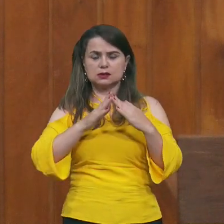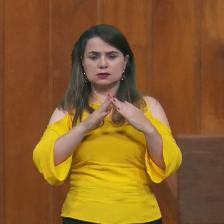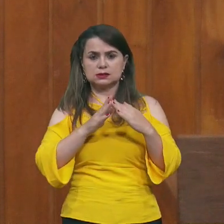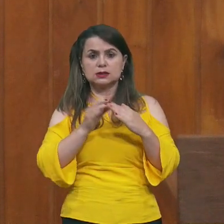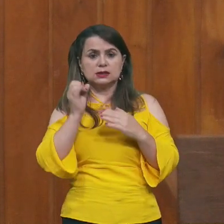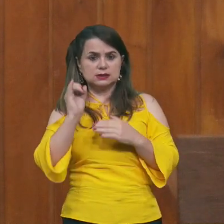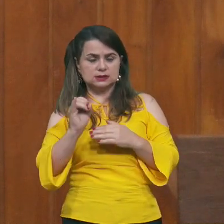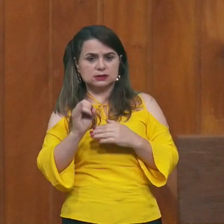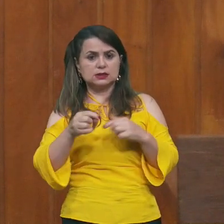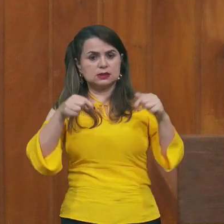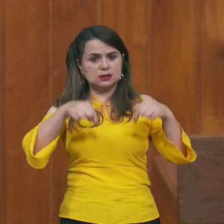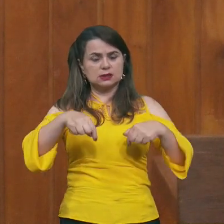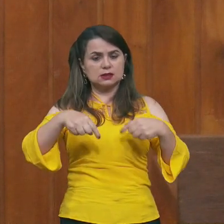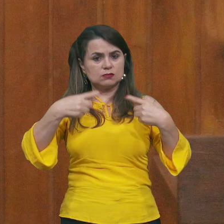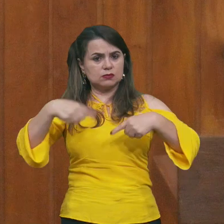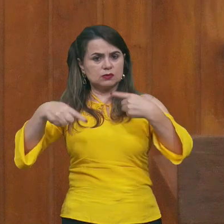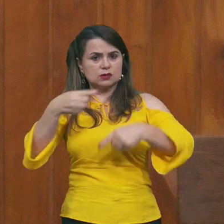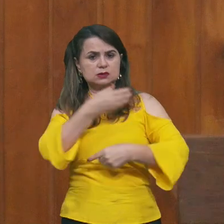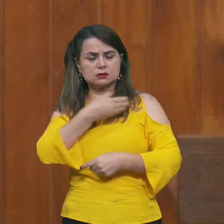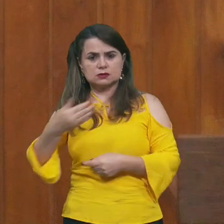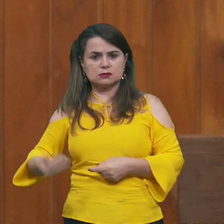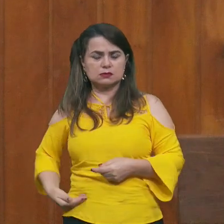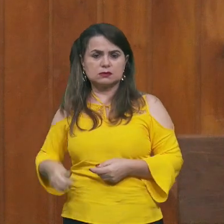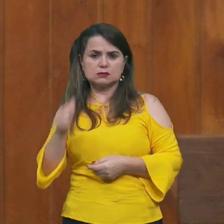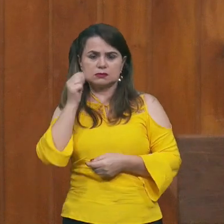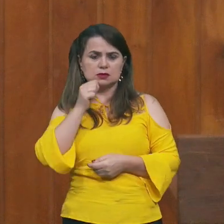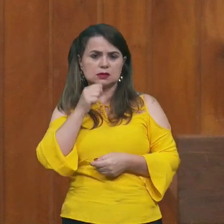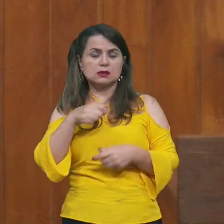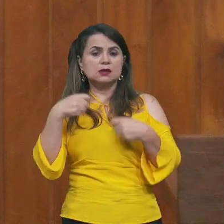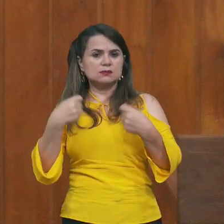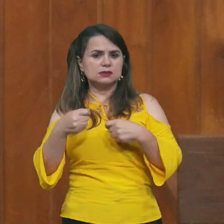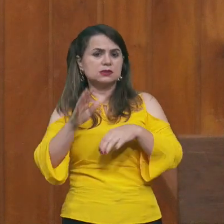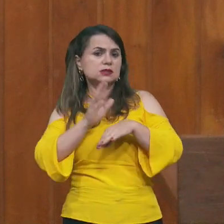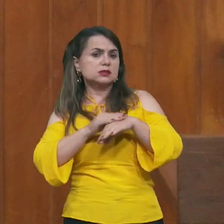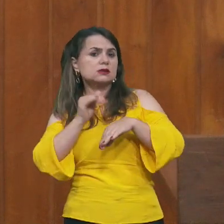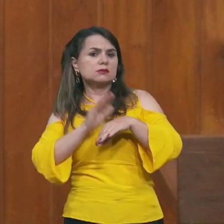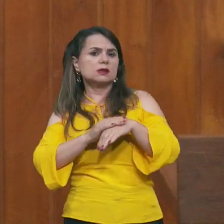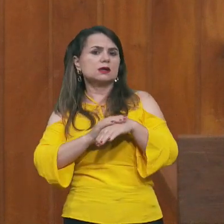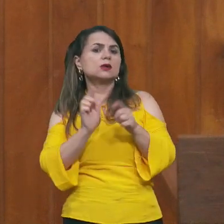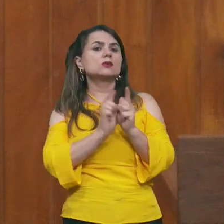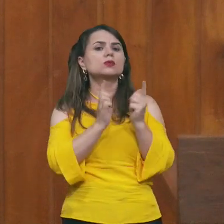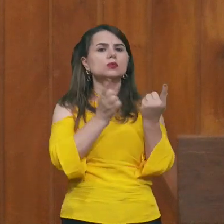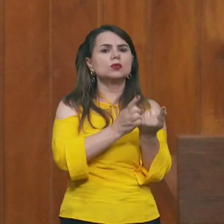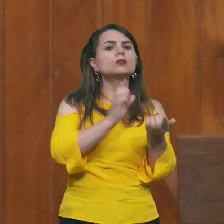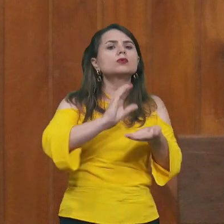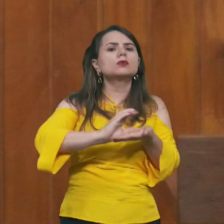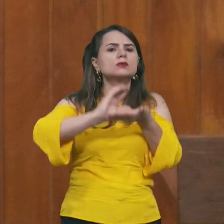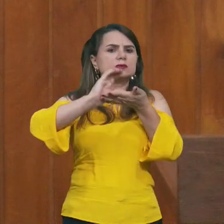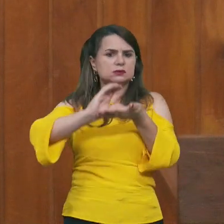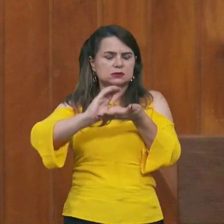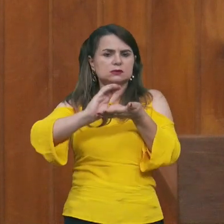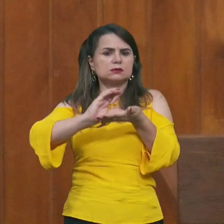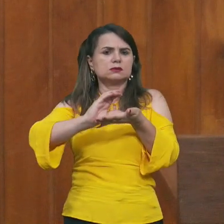legislar políticas públicas para mulheres, que ouçam o conselho. Eu poderia falar...